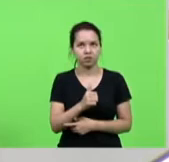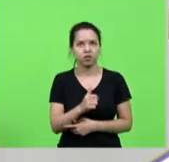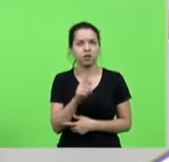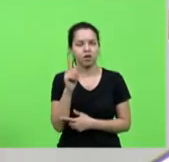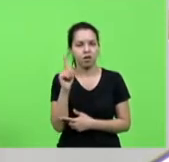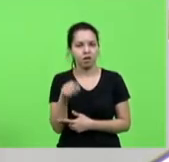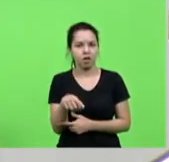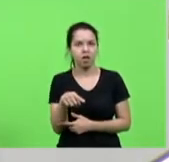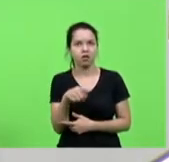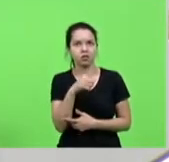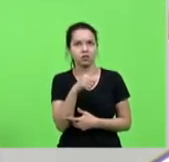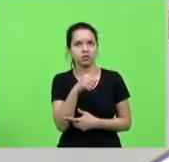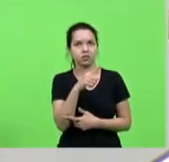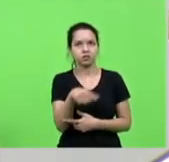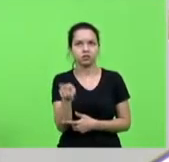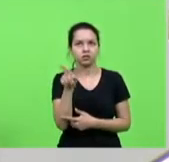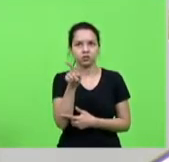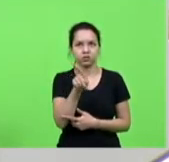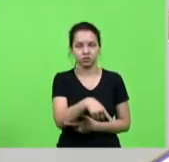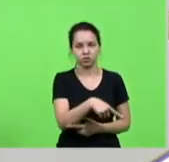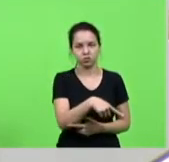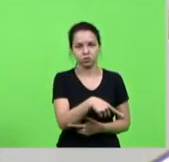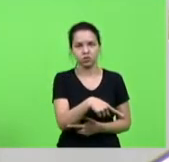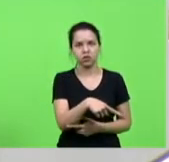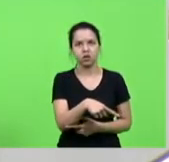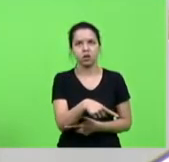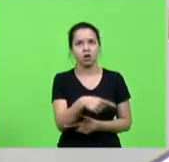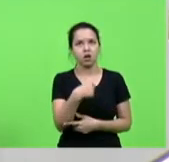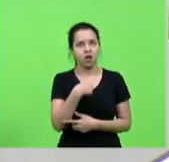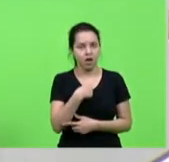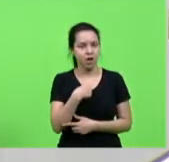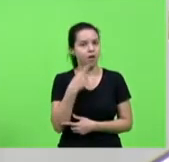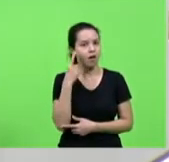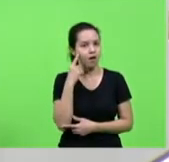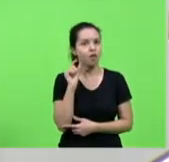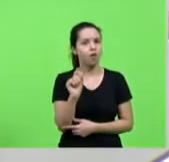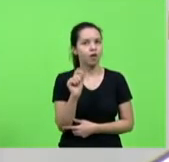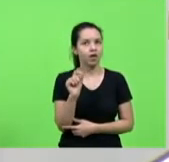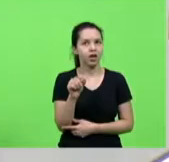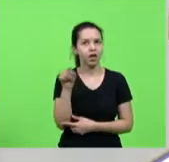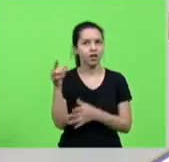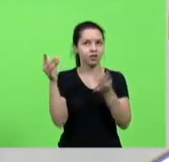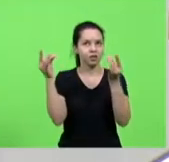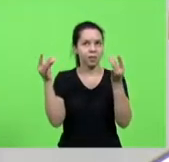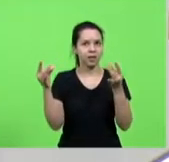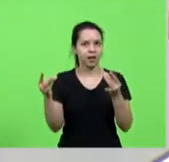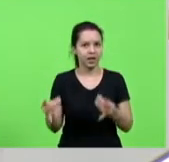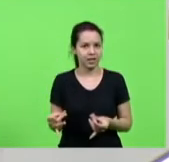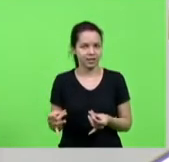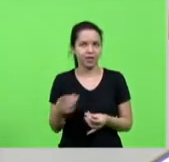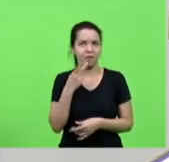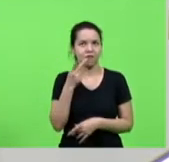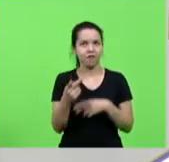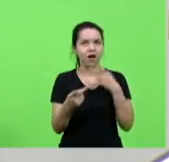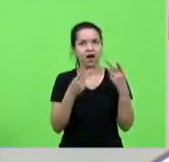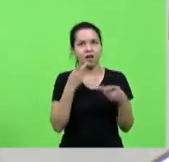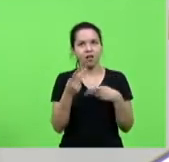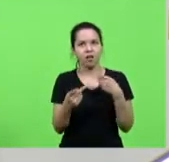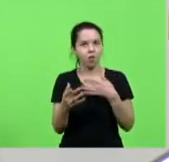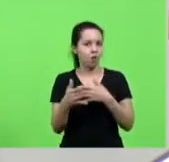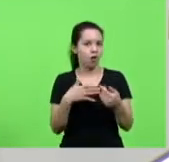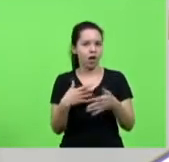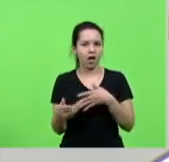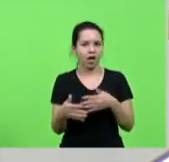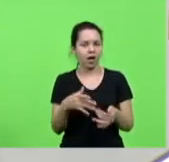especialistas. Agora, uma coisa que eu acho incrível é esses especialistas, né? Porque qualquer pessoa que fez